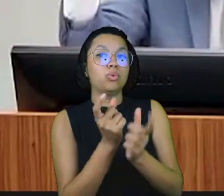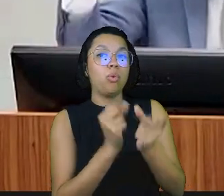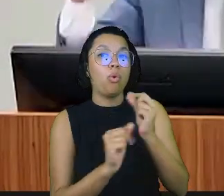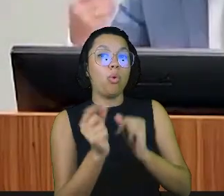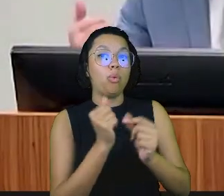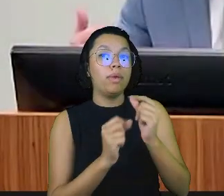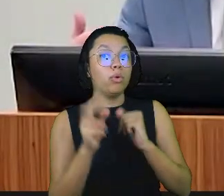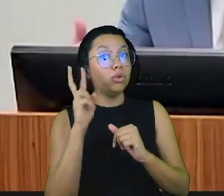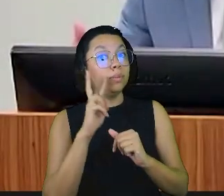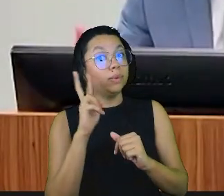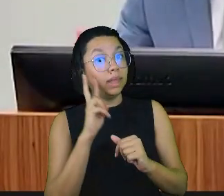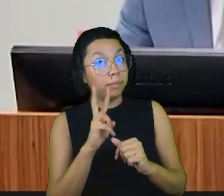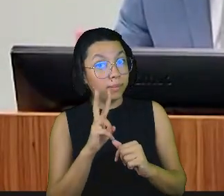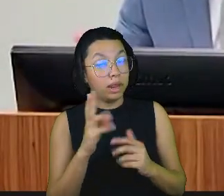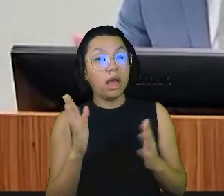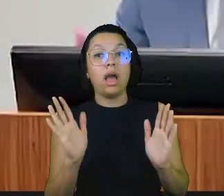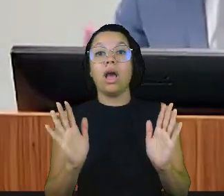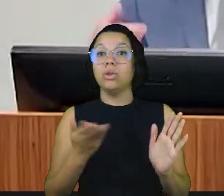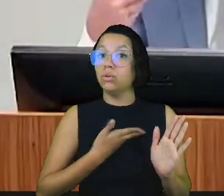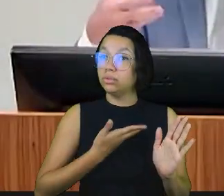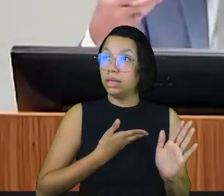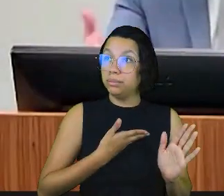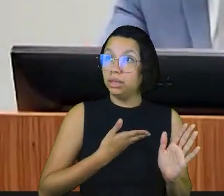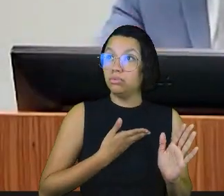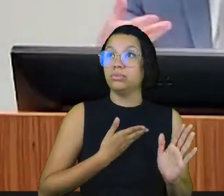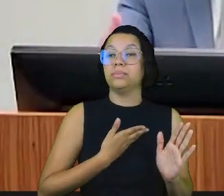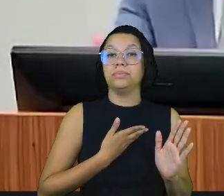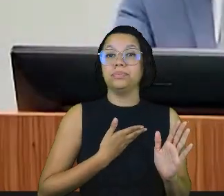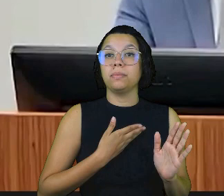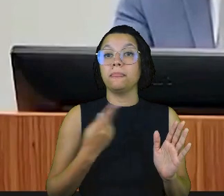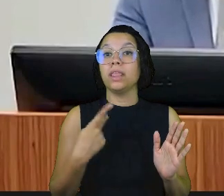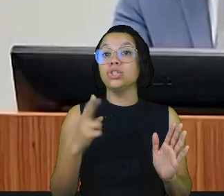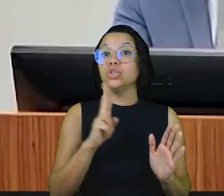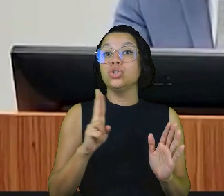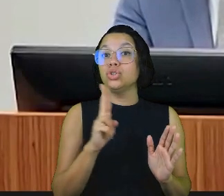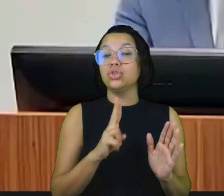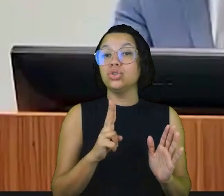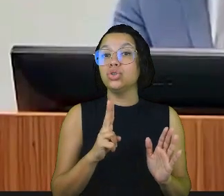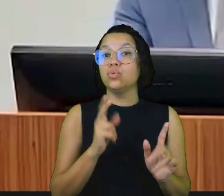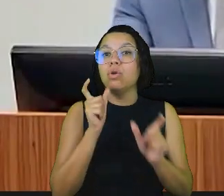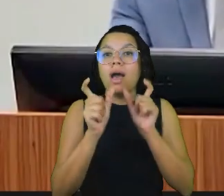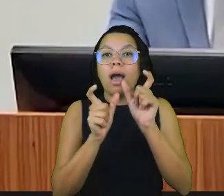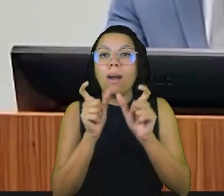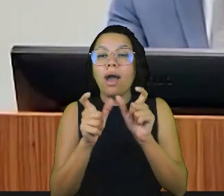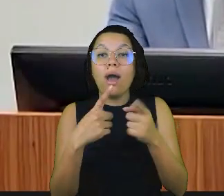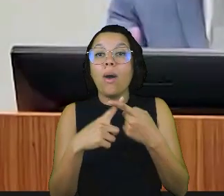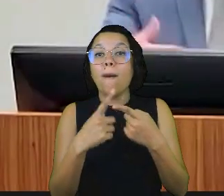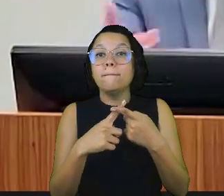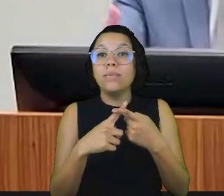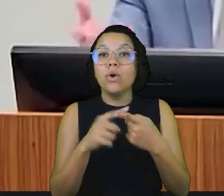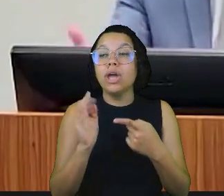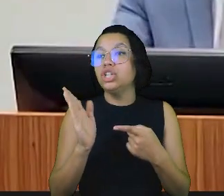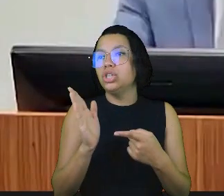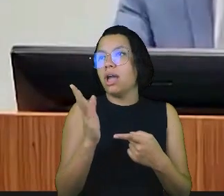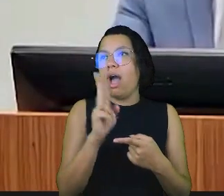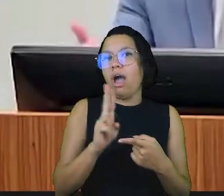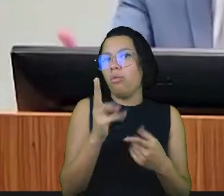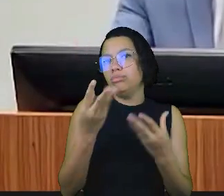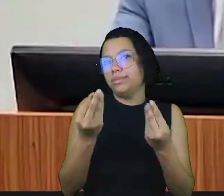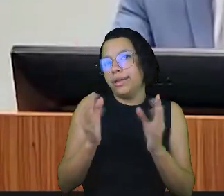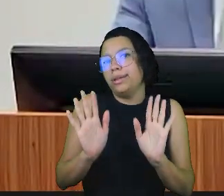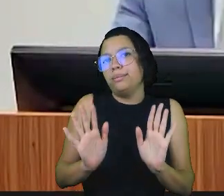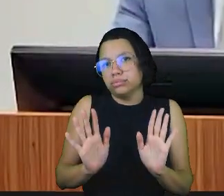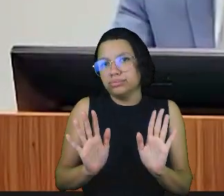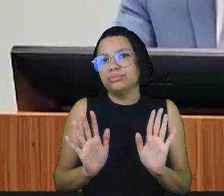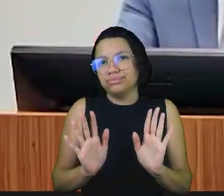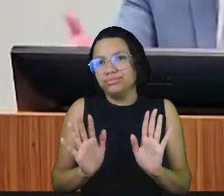uma vez, lembrando aos amigos, a gente usa a expressão porque ela se consagrou, né? Infelizmente, ela